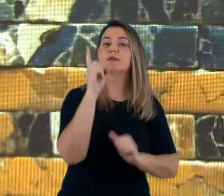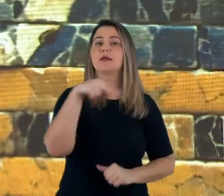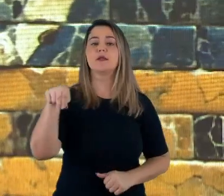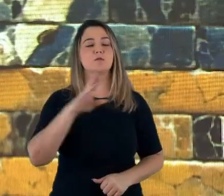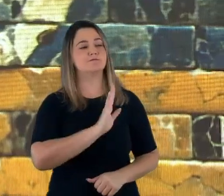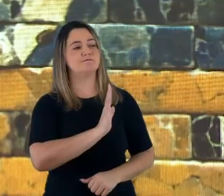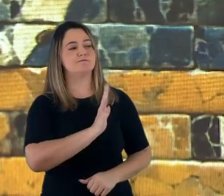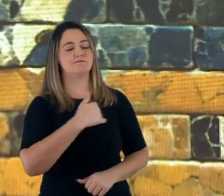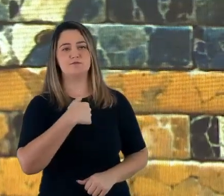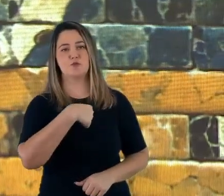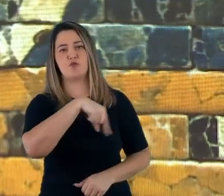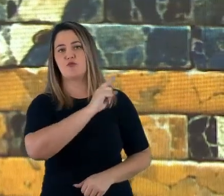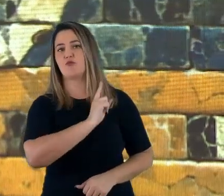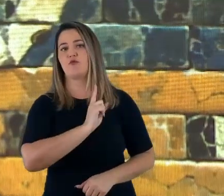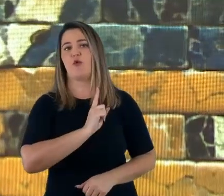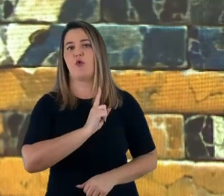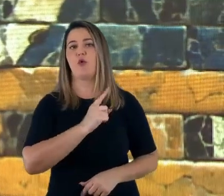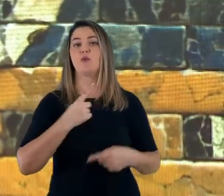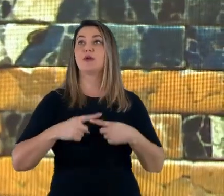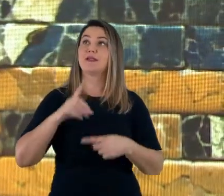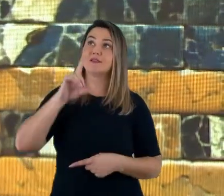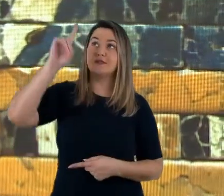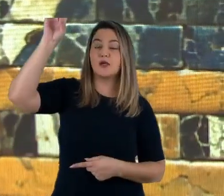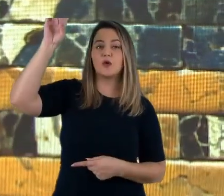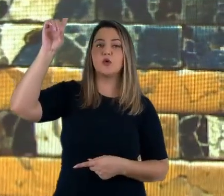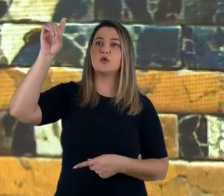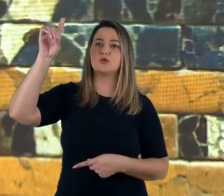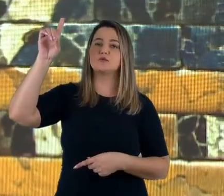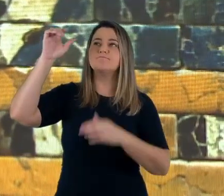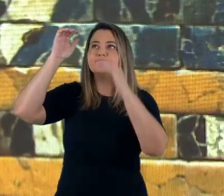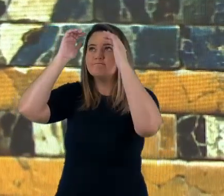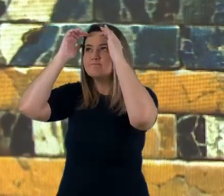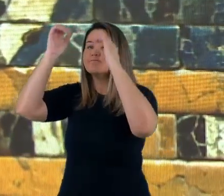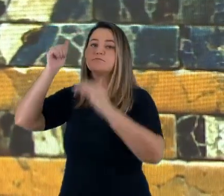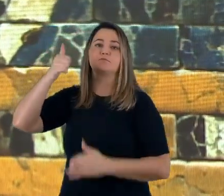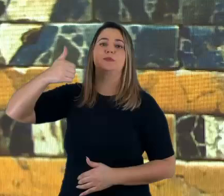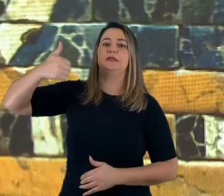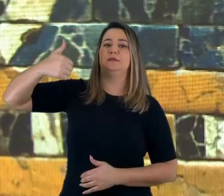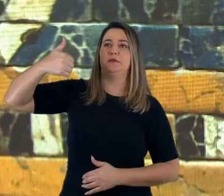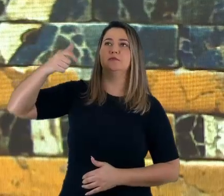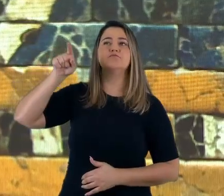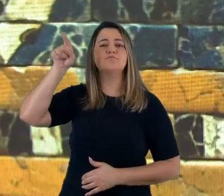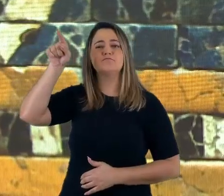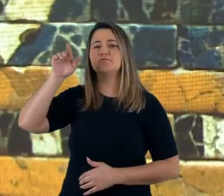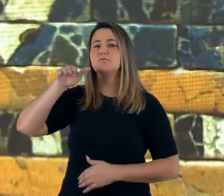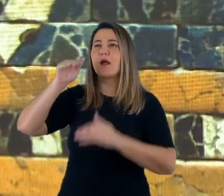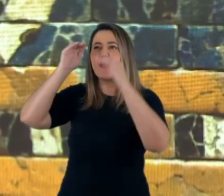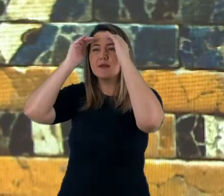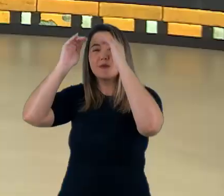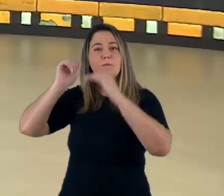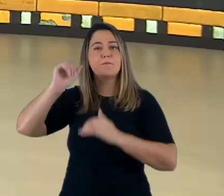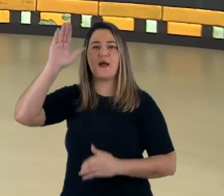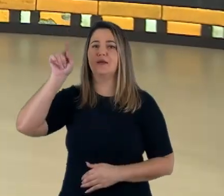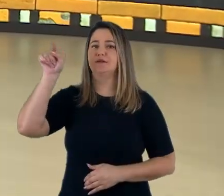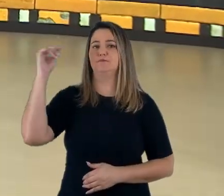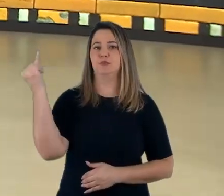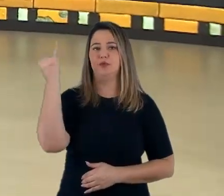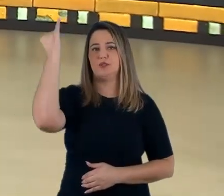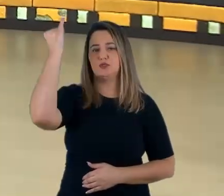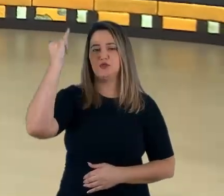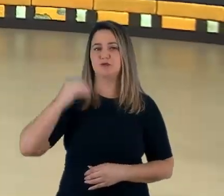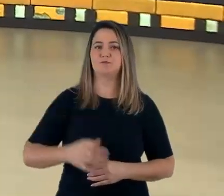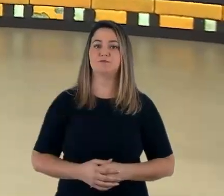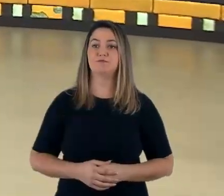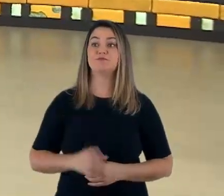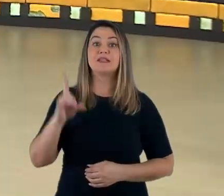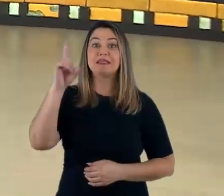vou aonde o meu Deus não é honrado, aonde o meu Deus não é respeitado. E lá onde Daniel